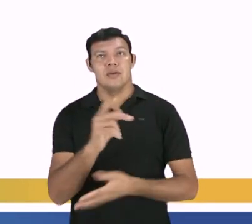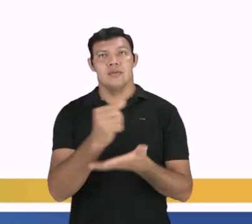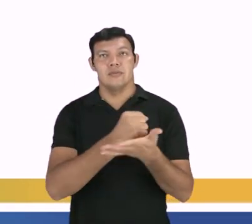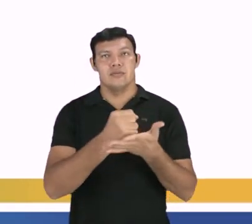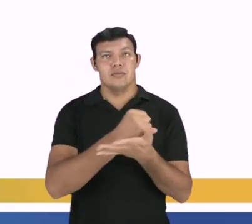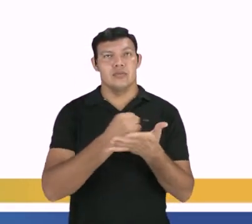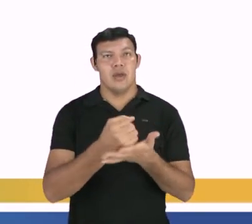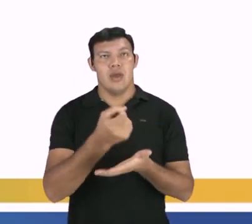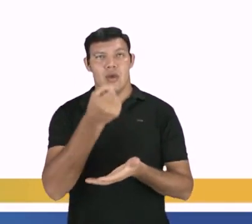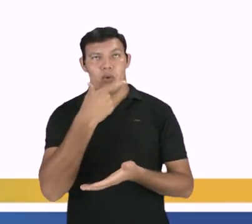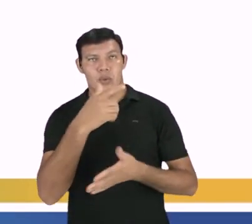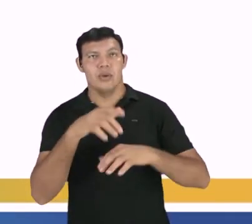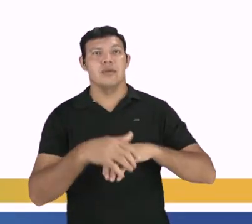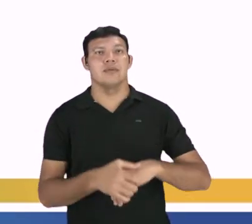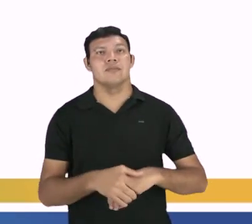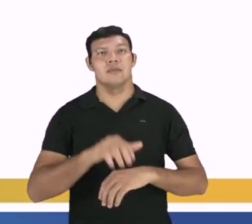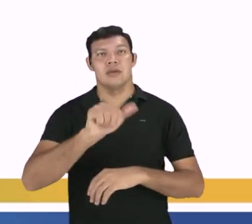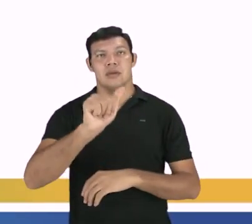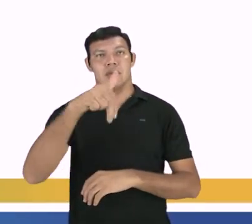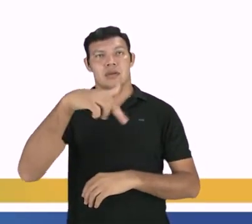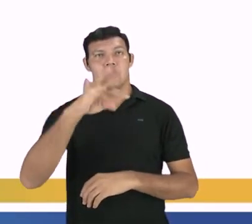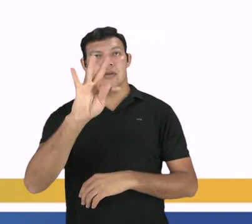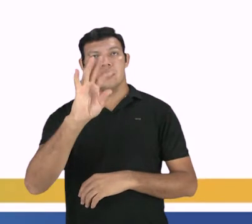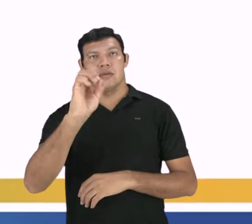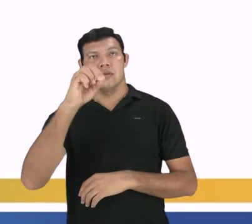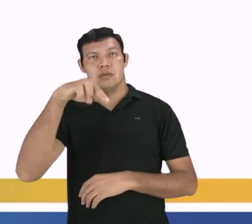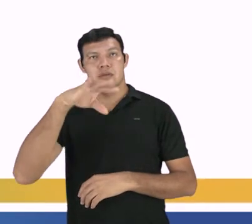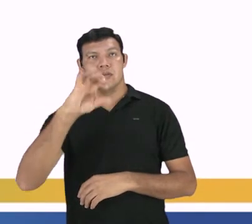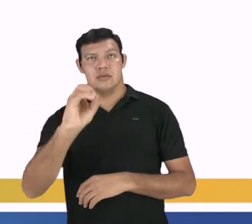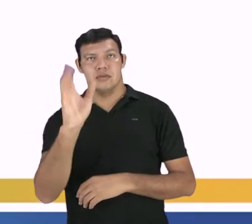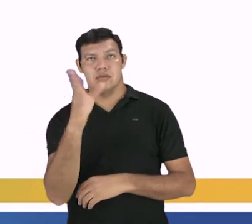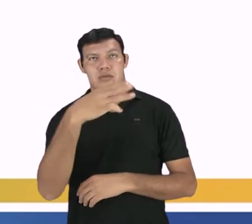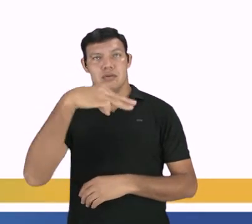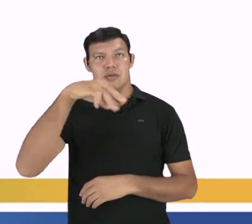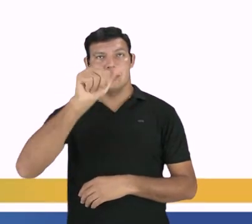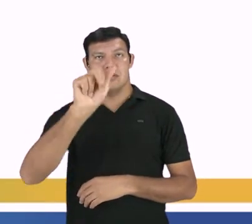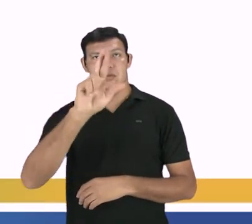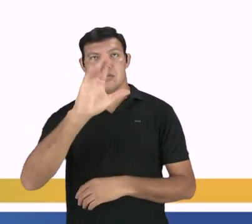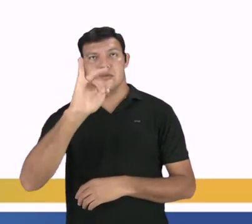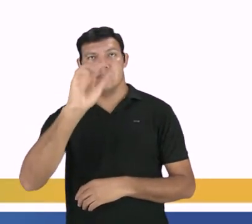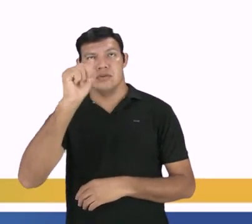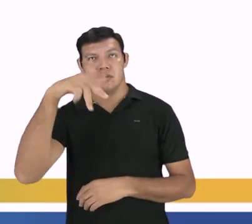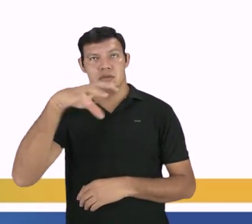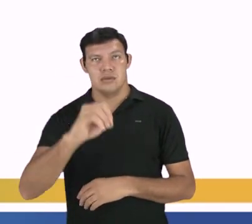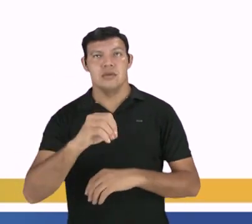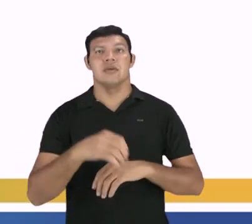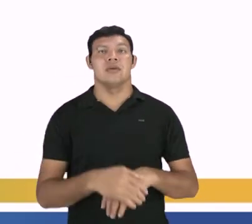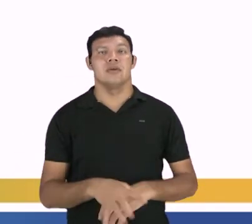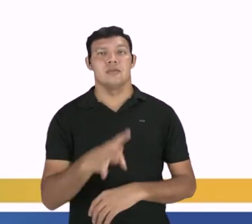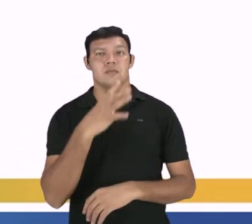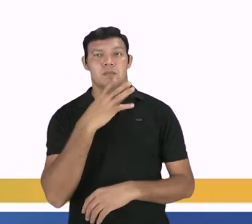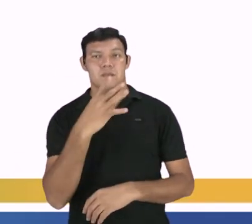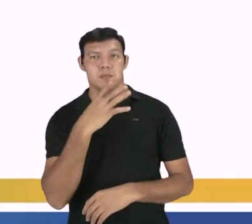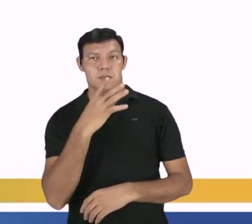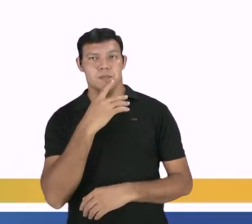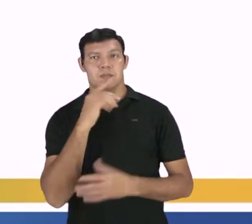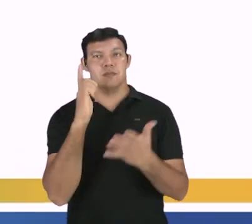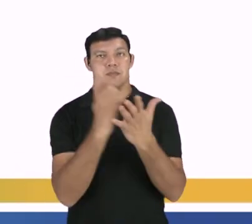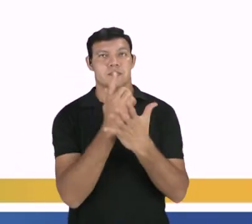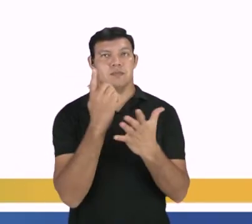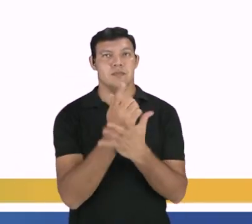brasileiro Antônio Mariano Alberto de Oliveira, tá? Então, ele ficou conhecido nas suas obras